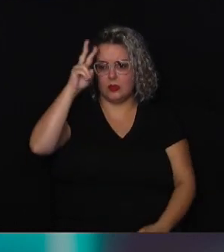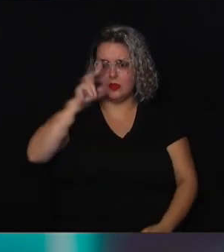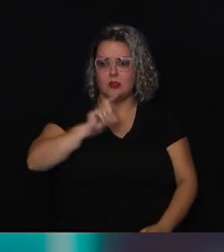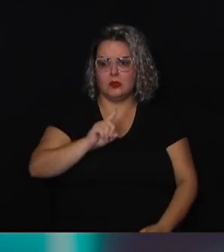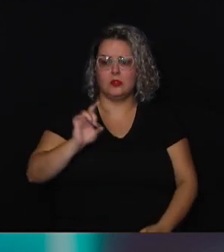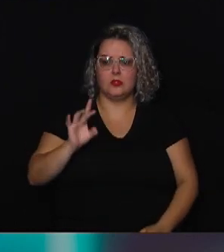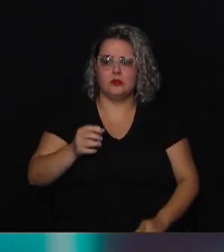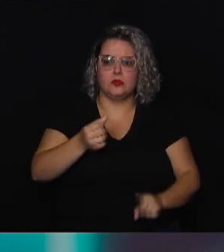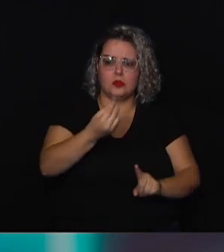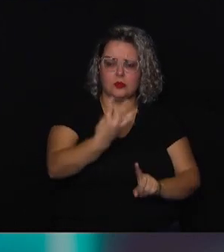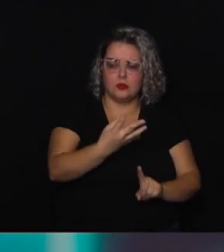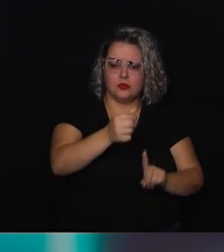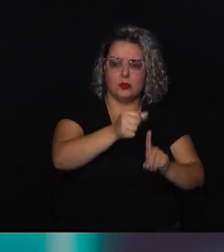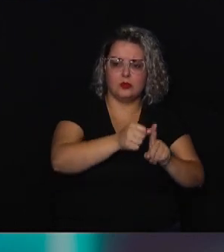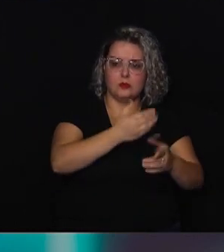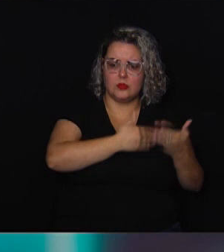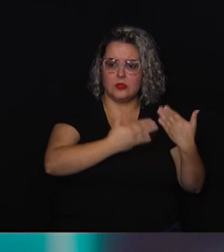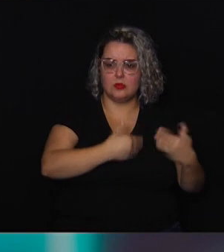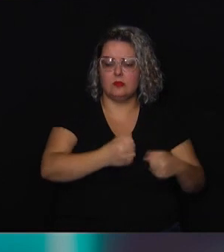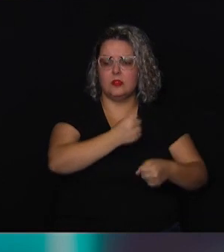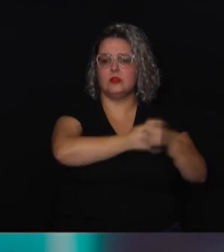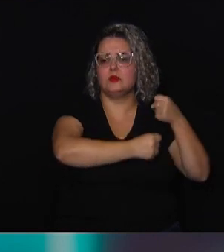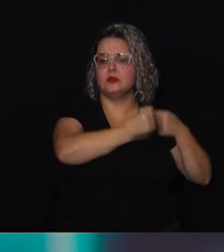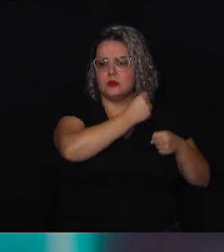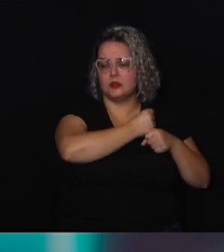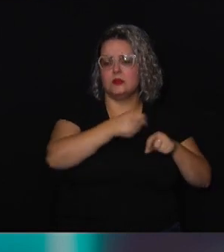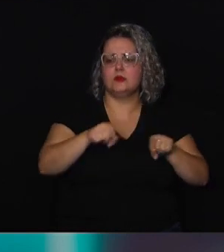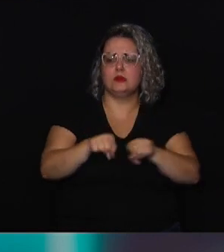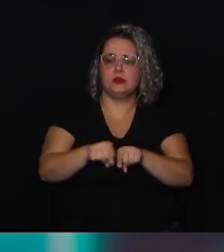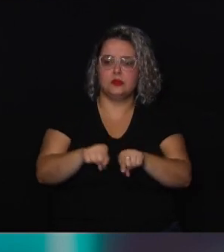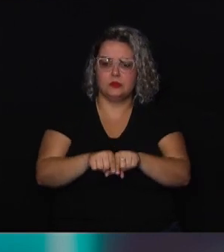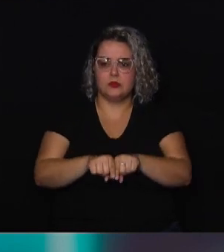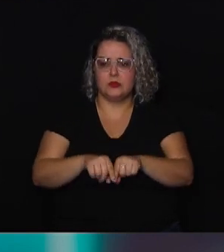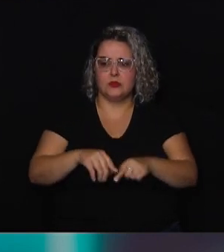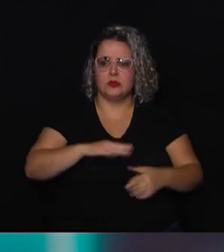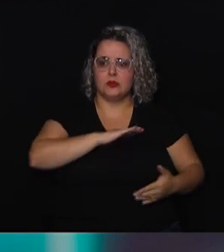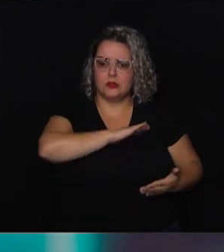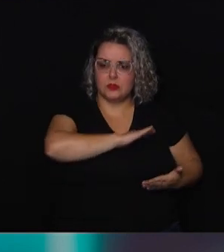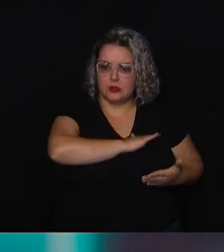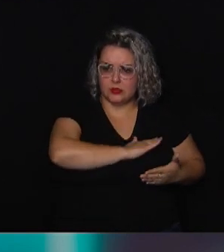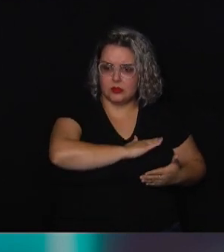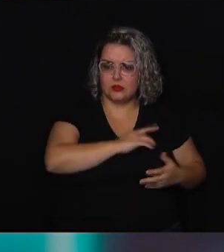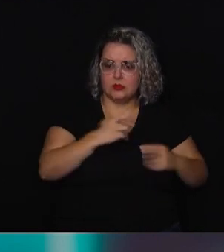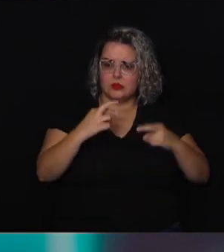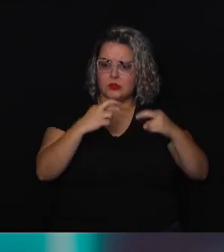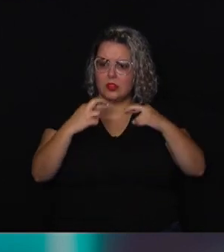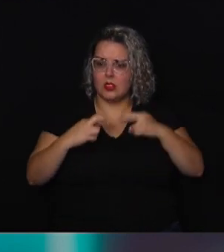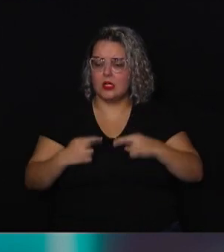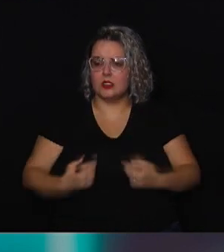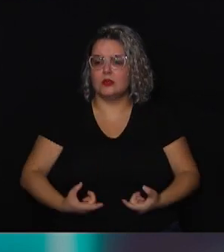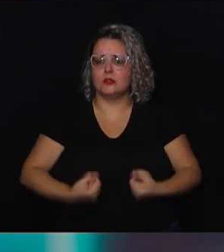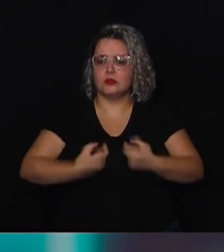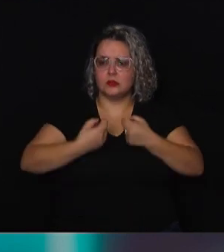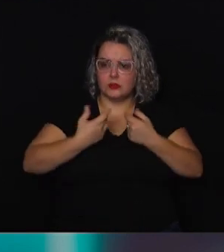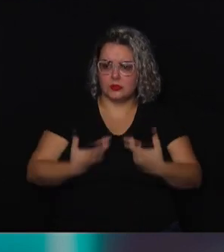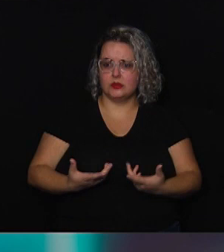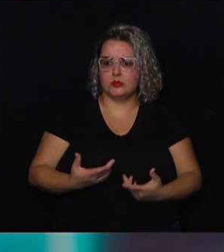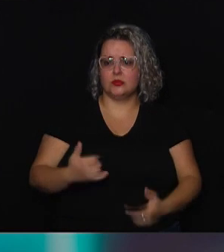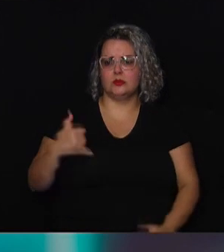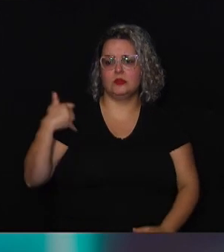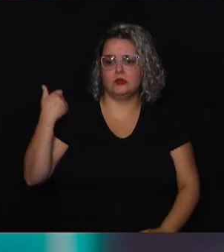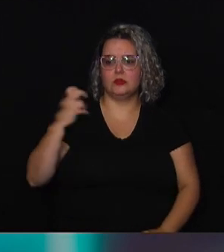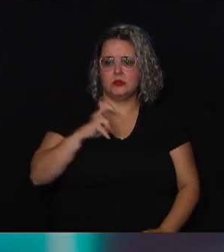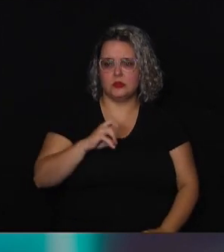quadrimestres anteriores, mas também dos anos anteriores. Exames de mamografia de rastreamento, tanto para mulheres entre 50 e